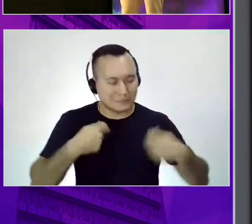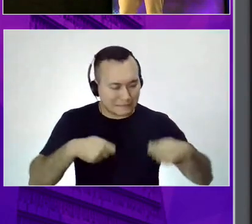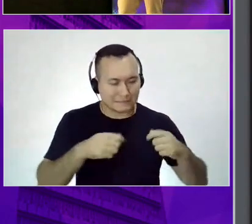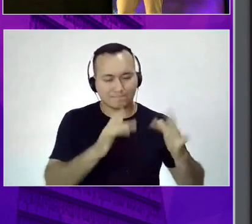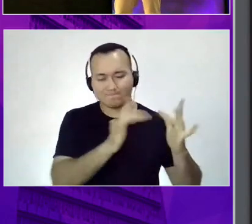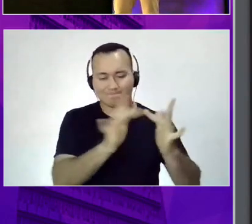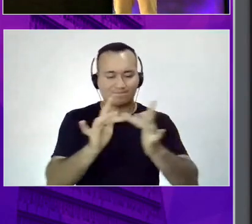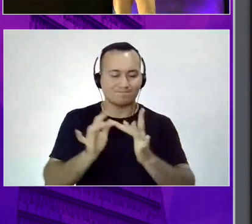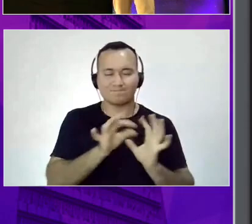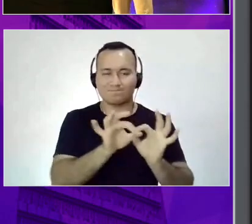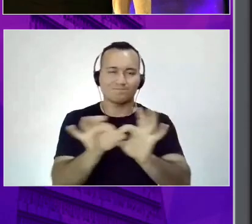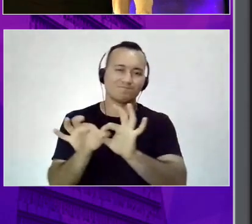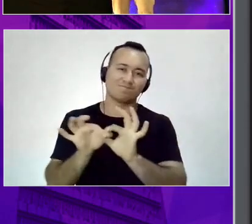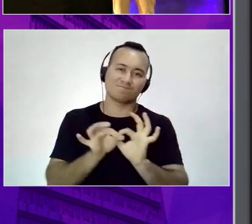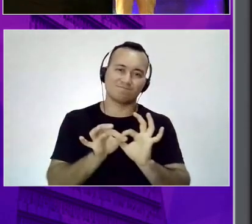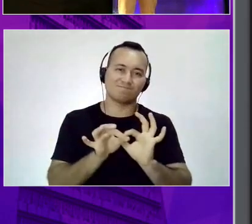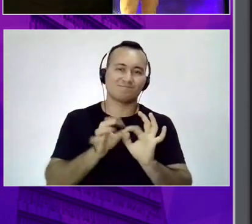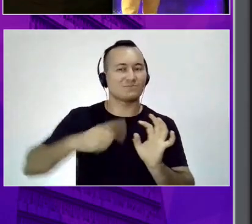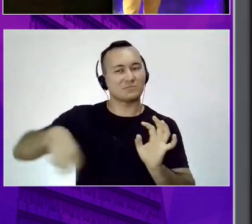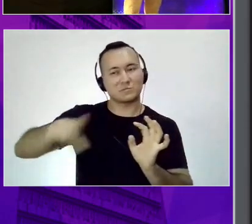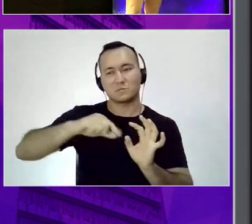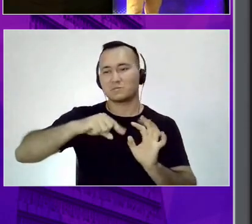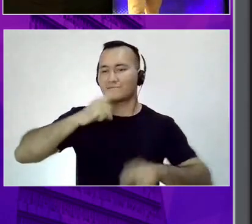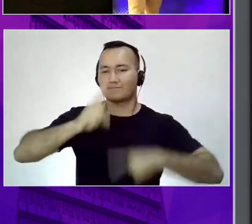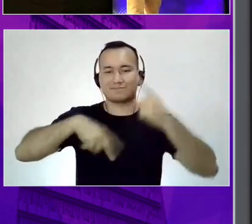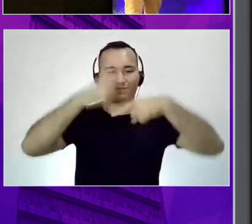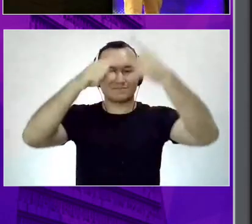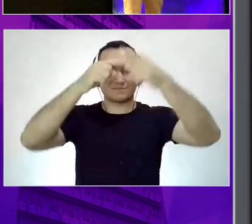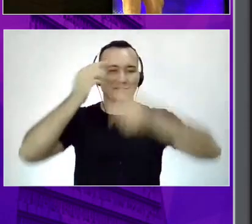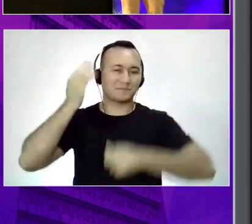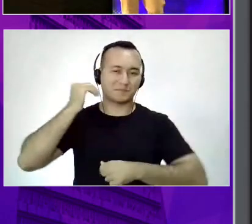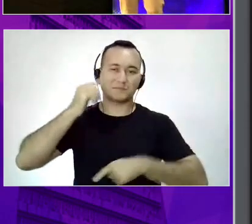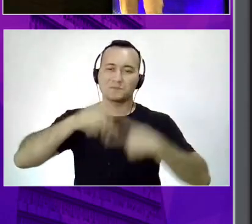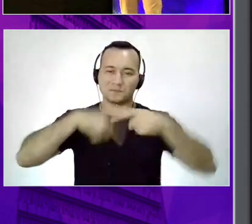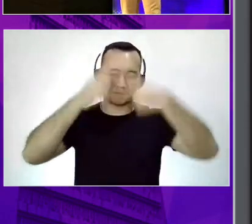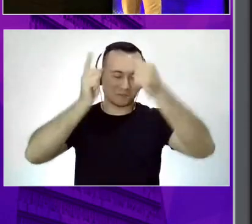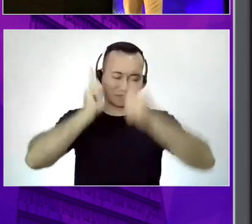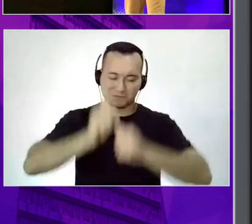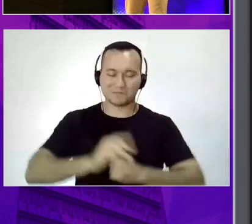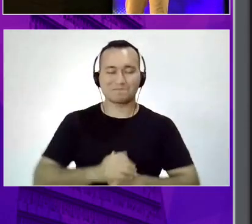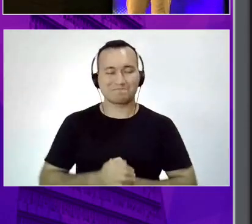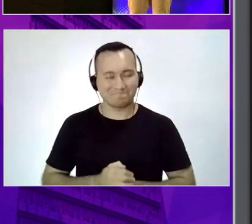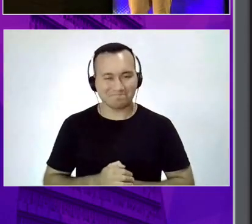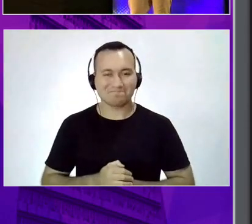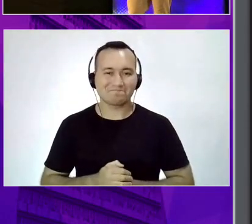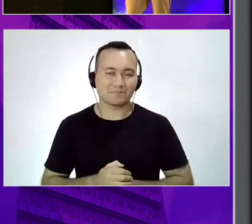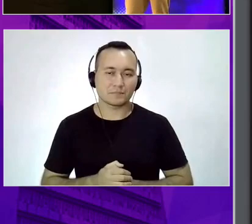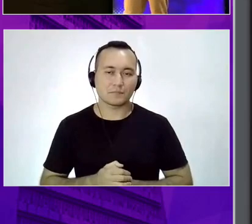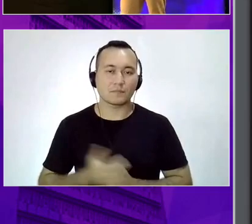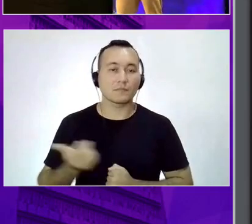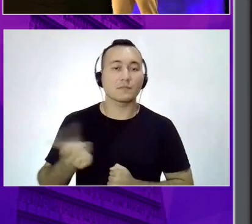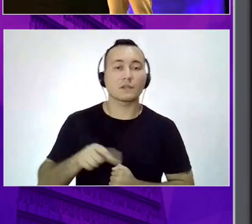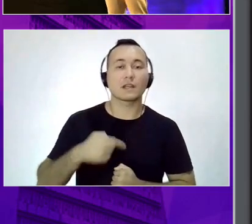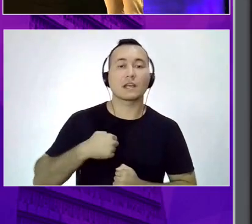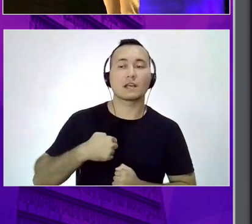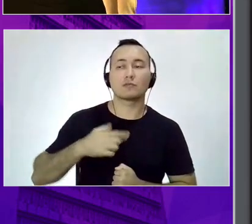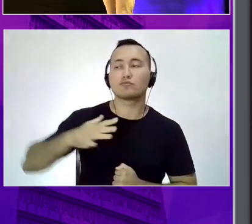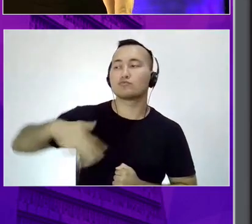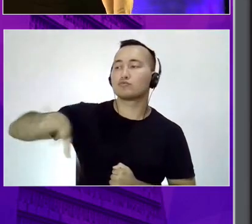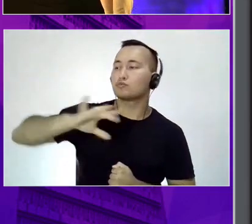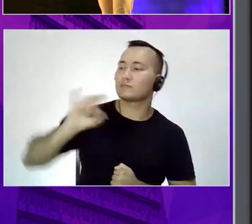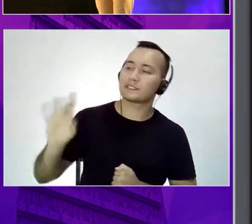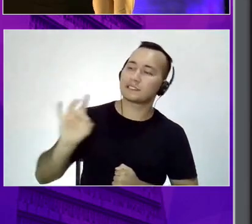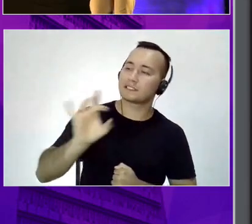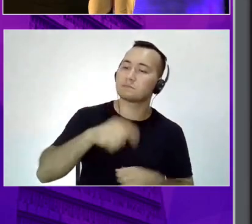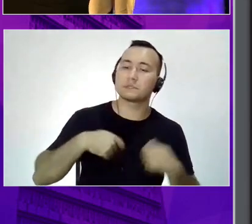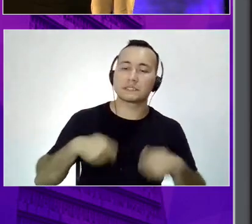E aí, um segundo aprendizado, a gente precisou permanecer flexível em todo o tempo. Então, a gente precisou entender que a gente